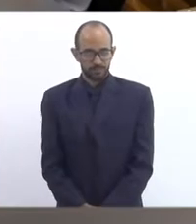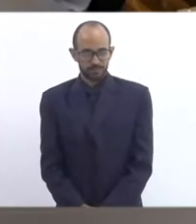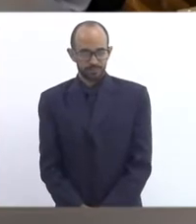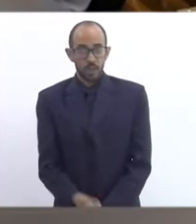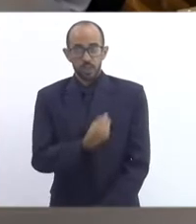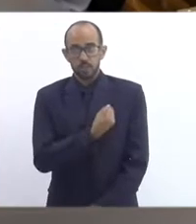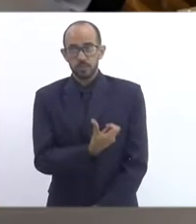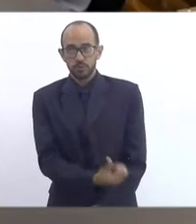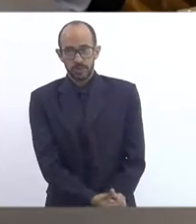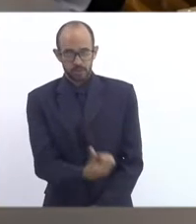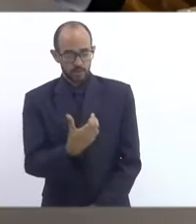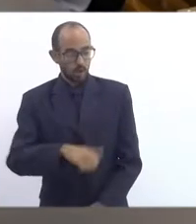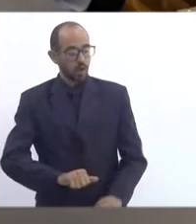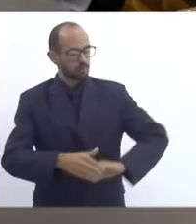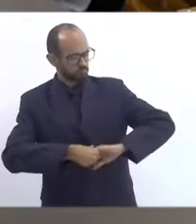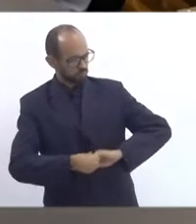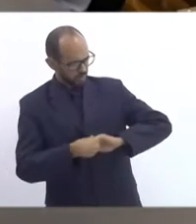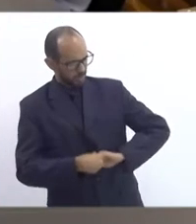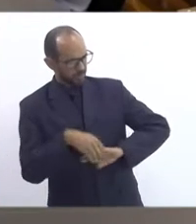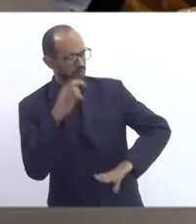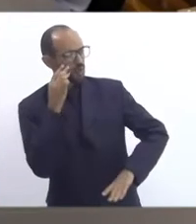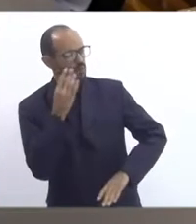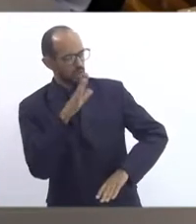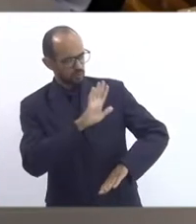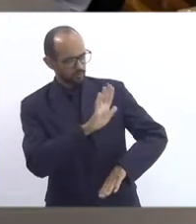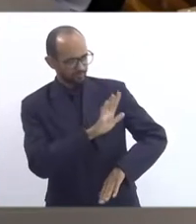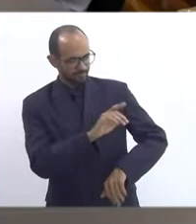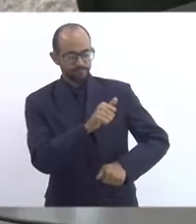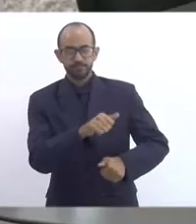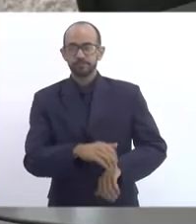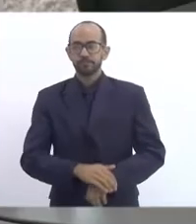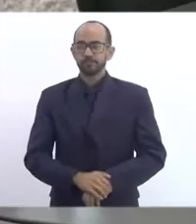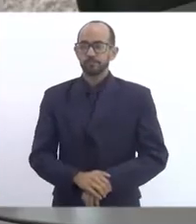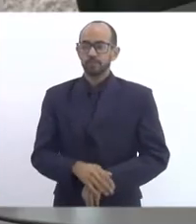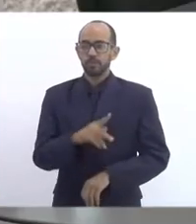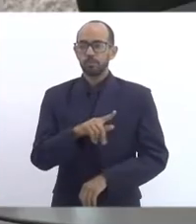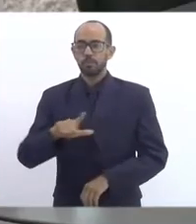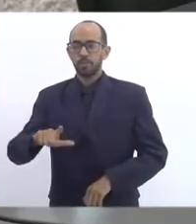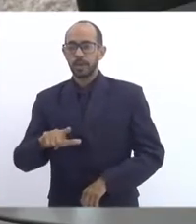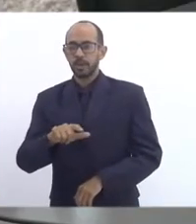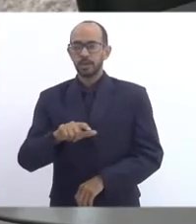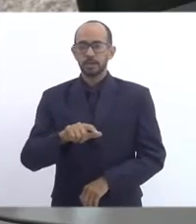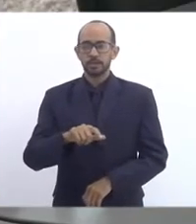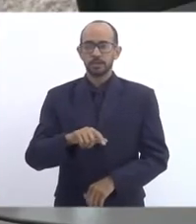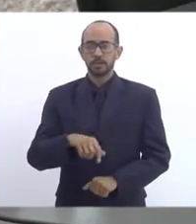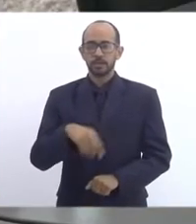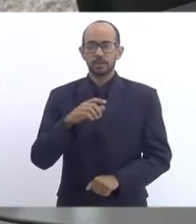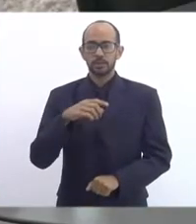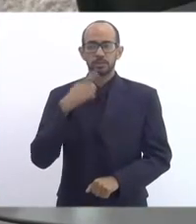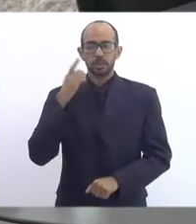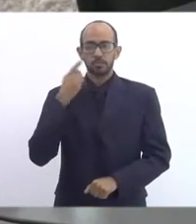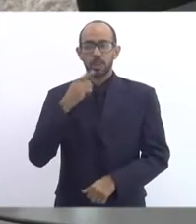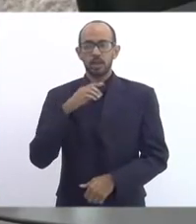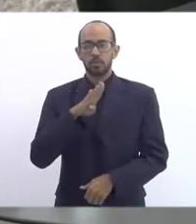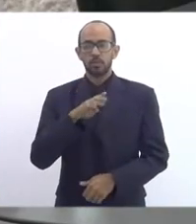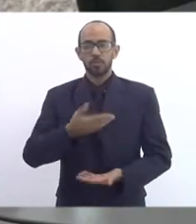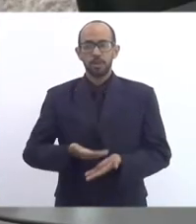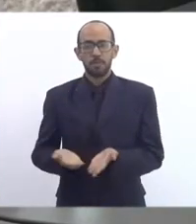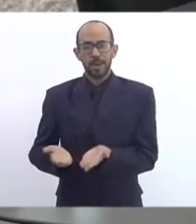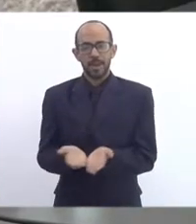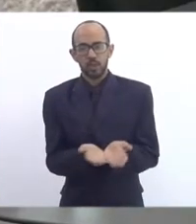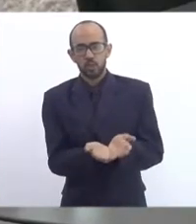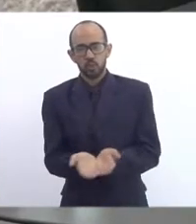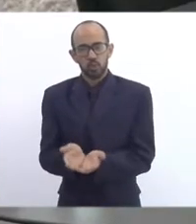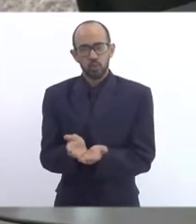Saudar aqui, deputado Valdec Carneiro. Projeto de lei 5079-2021, autoria do deputado Bebeto. Parecer